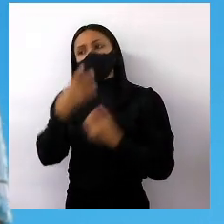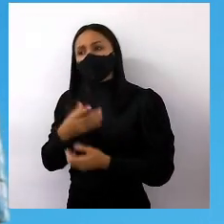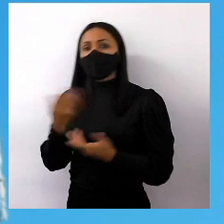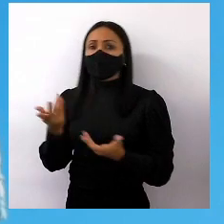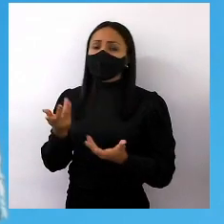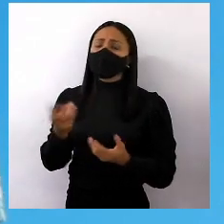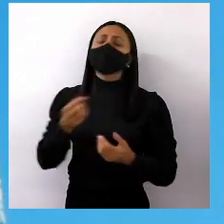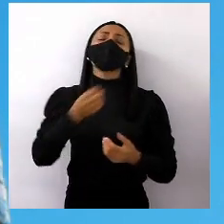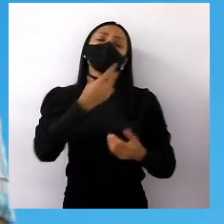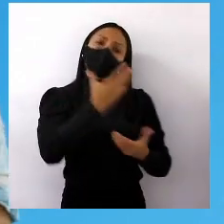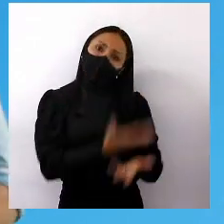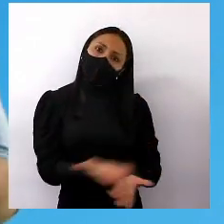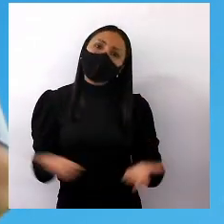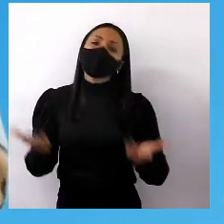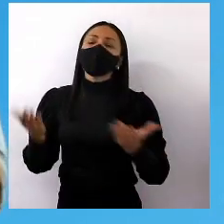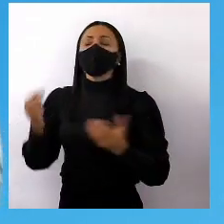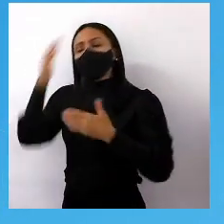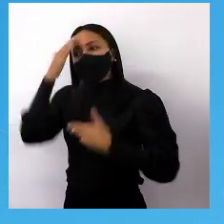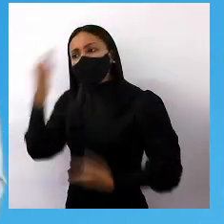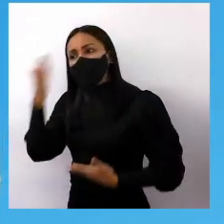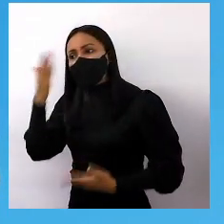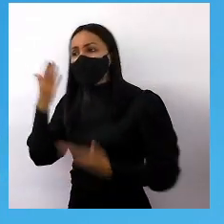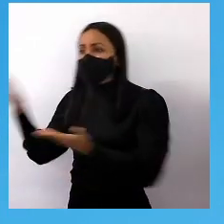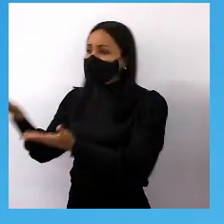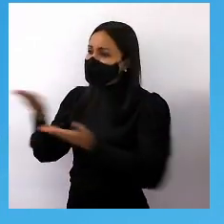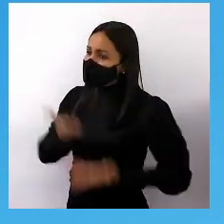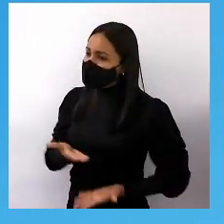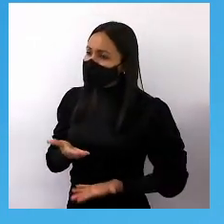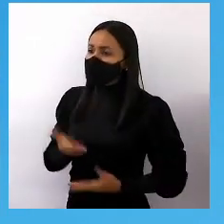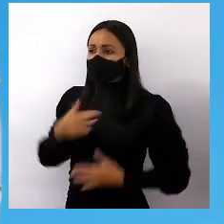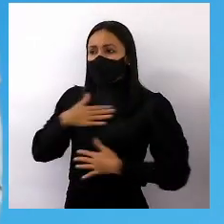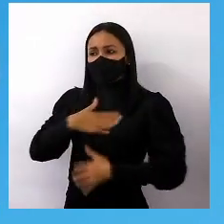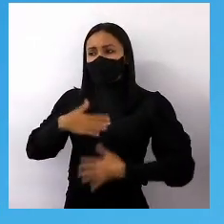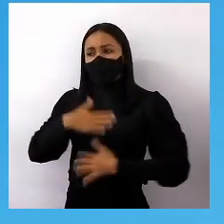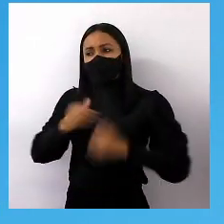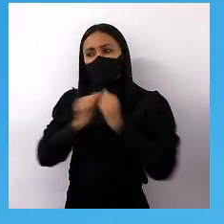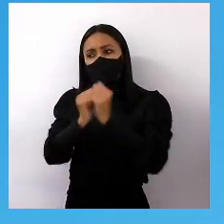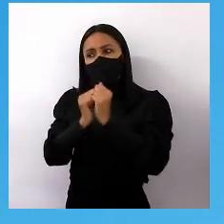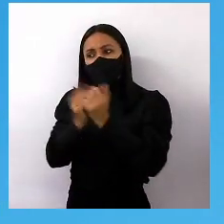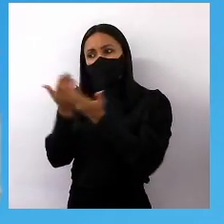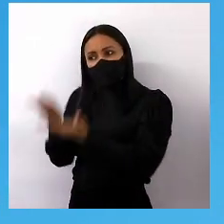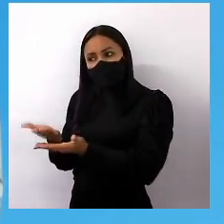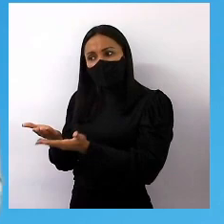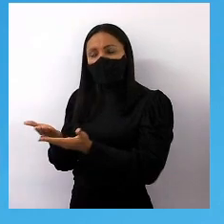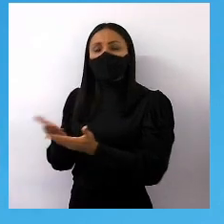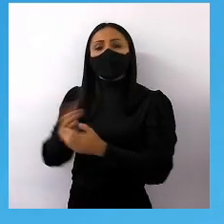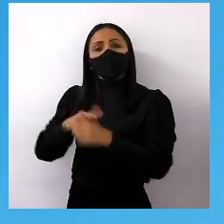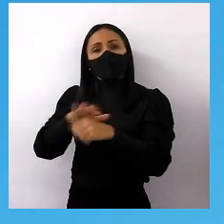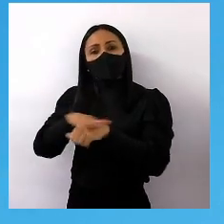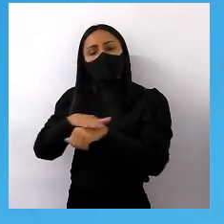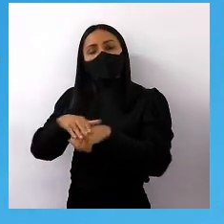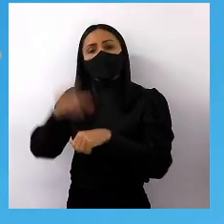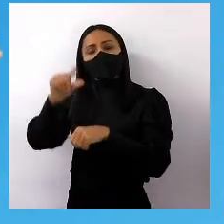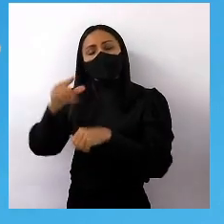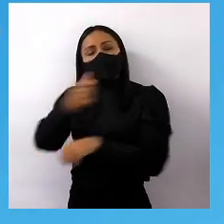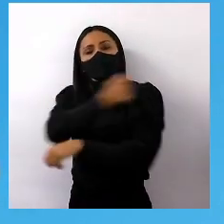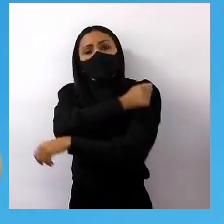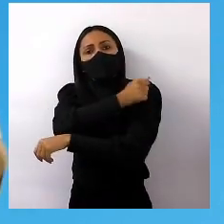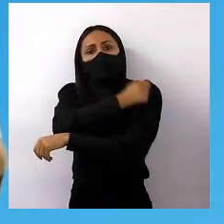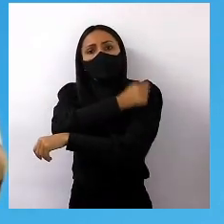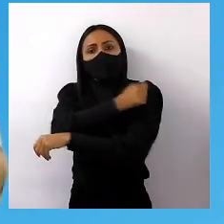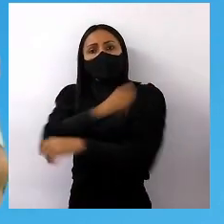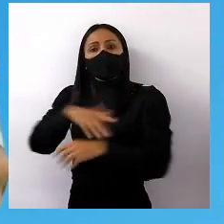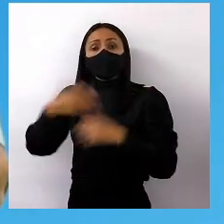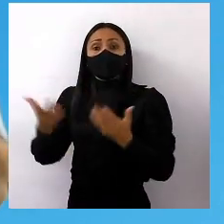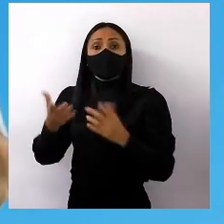ótimo, Robson. Obrigado pelo convite. É um prazer estar aqui com você, conversando um pouquinho com os nossos alunos